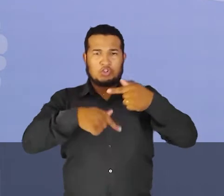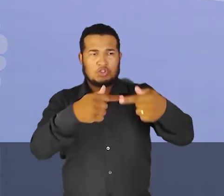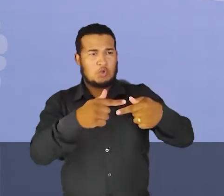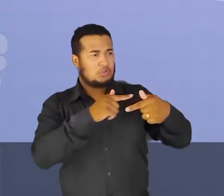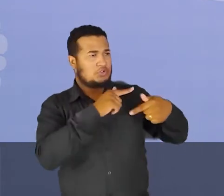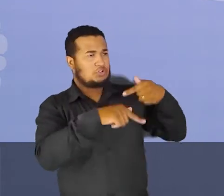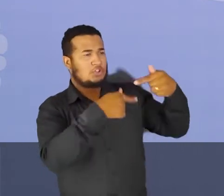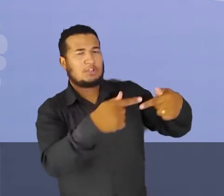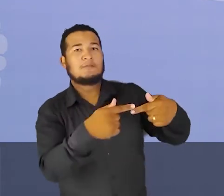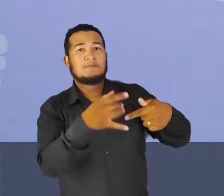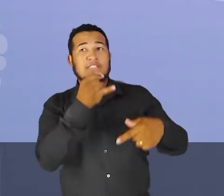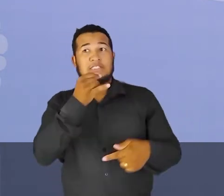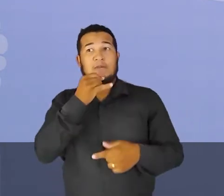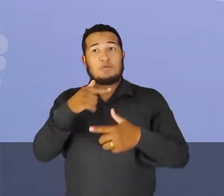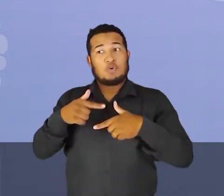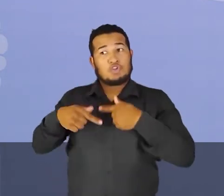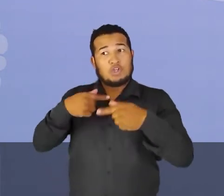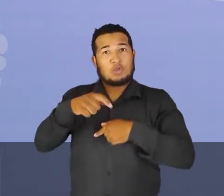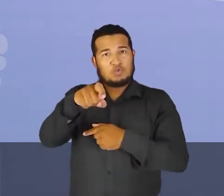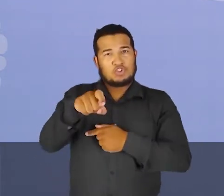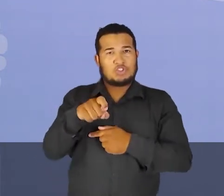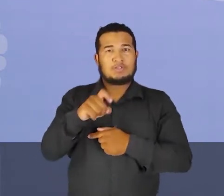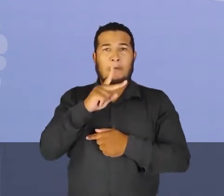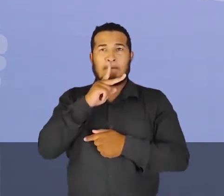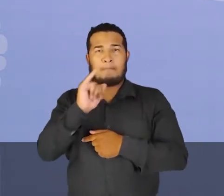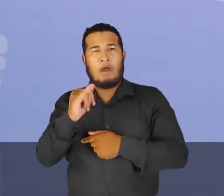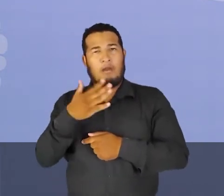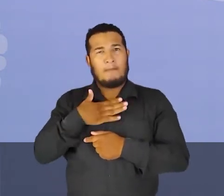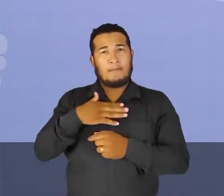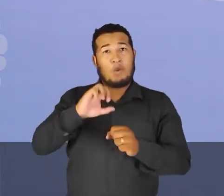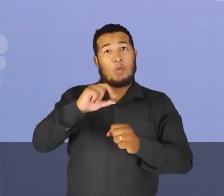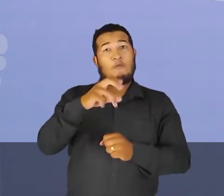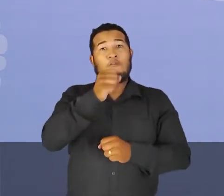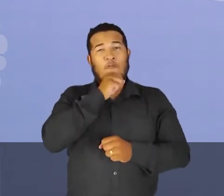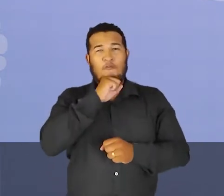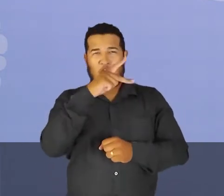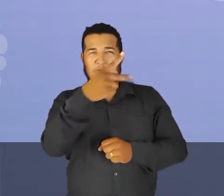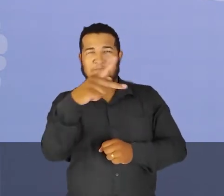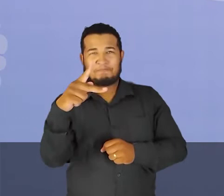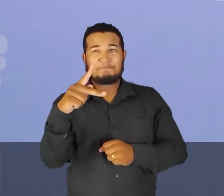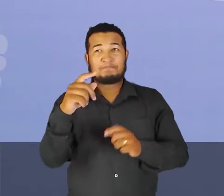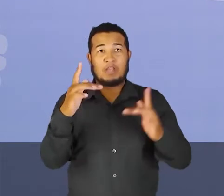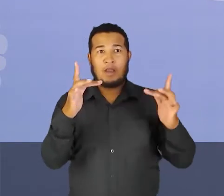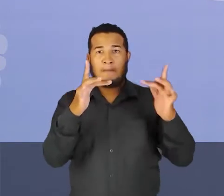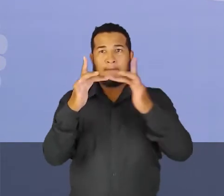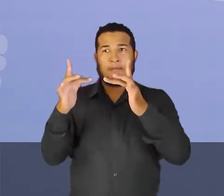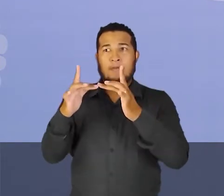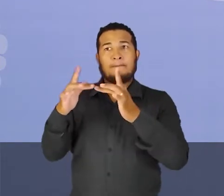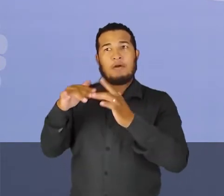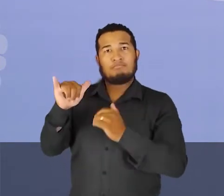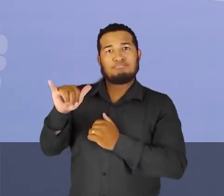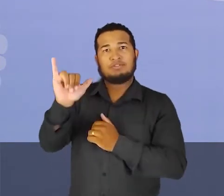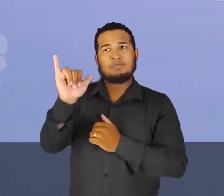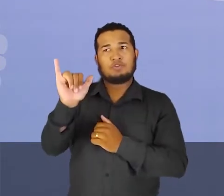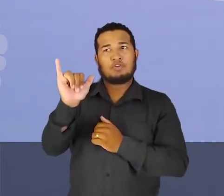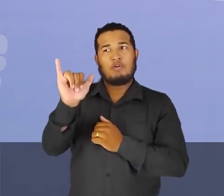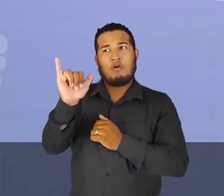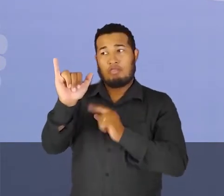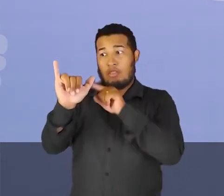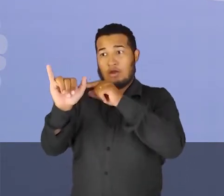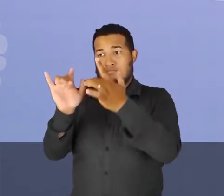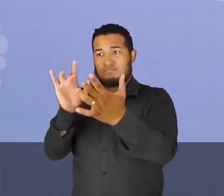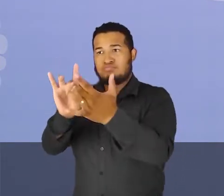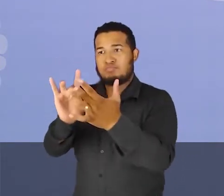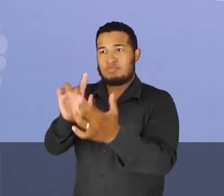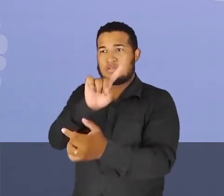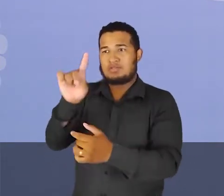porque pensemos, a geração X, por exemplo, dos meus pais ou talvez dos seus avós, convive com a geração Y, que por sua vez convive